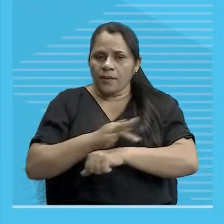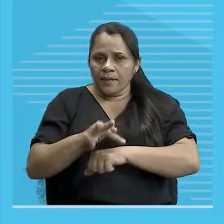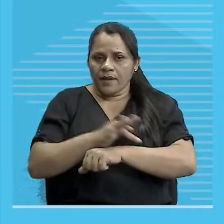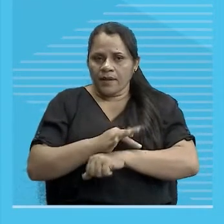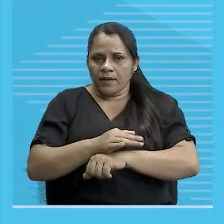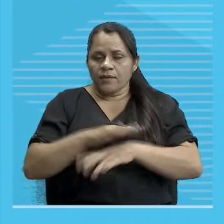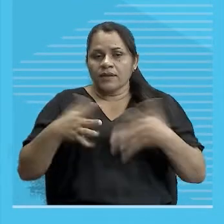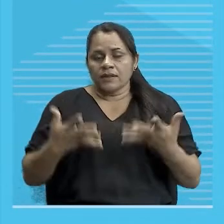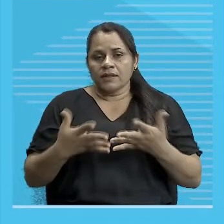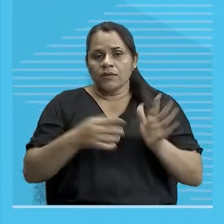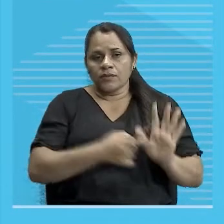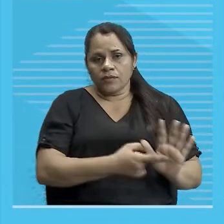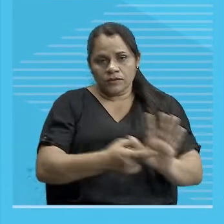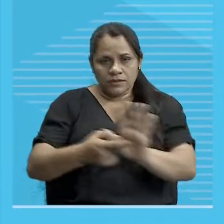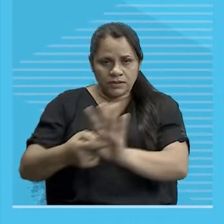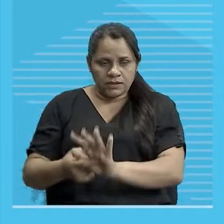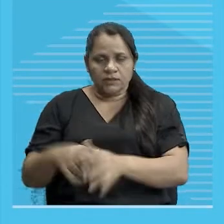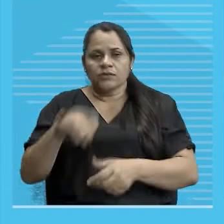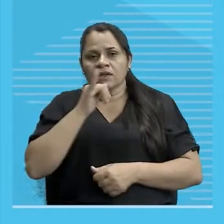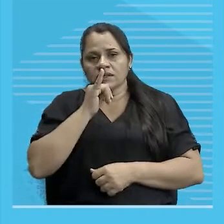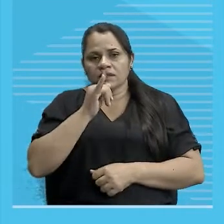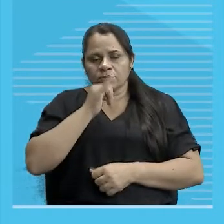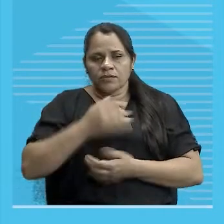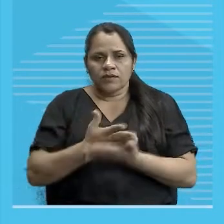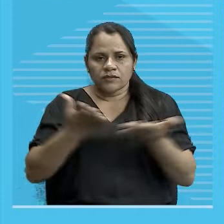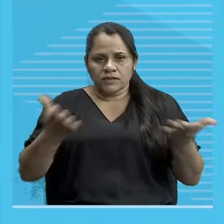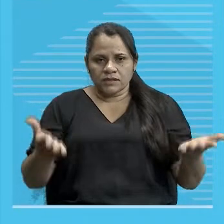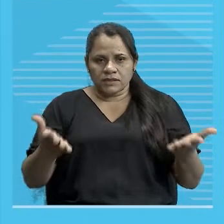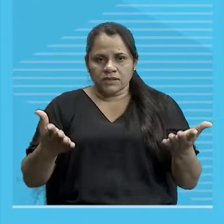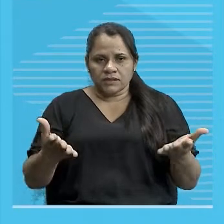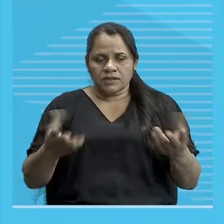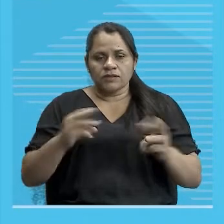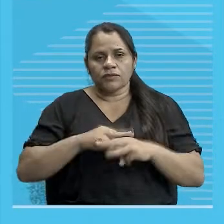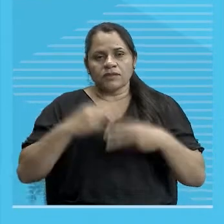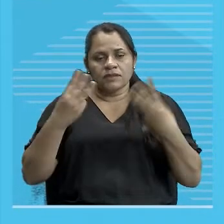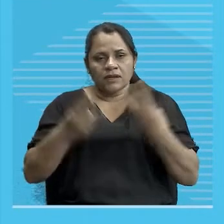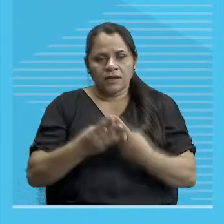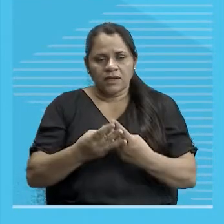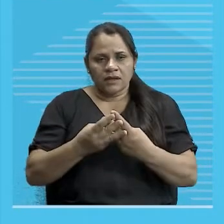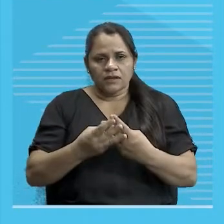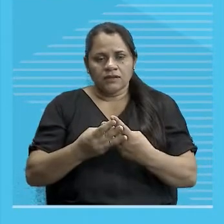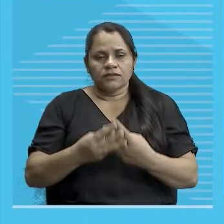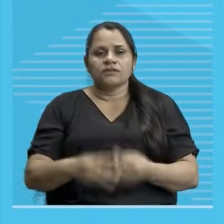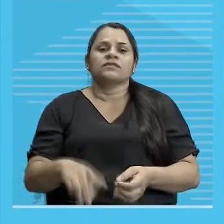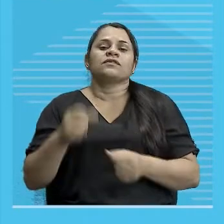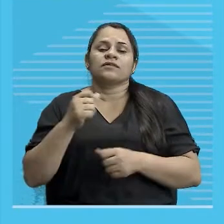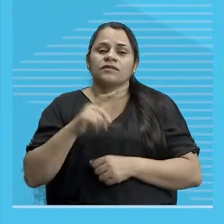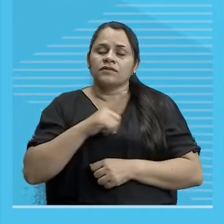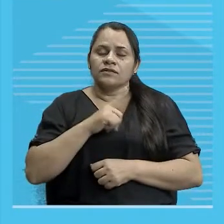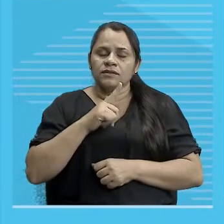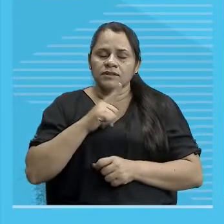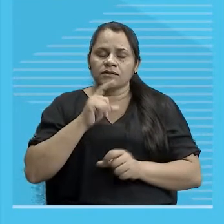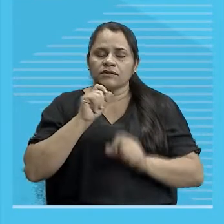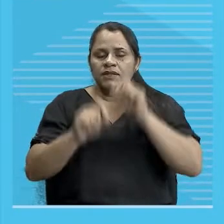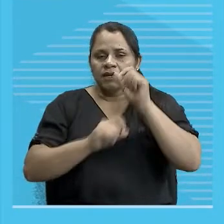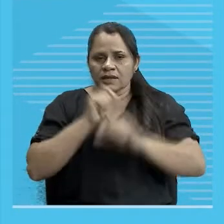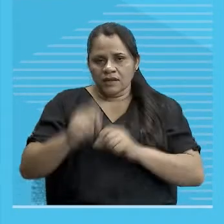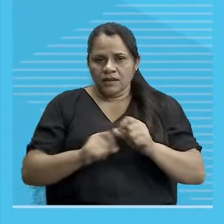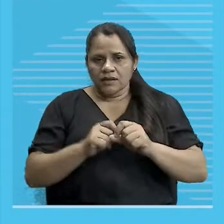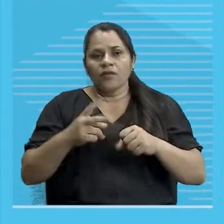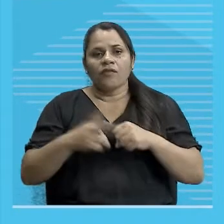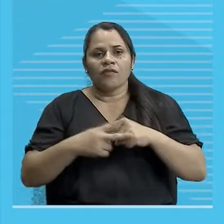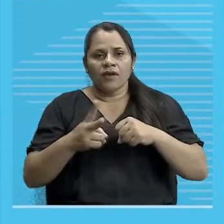no exemplo para vocês aqui, logo abaixo no slide, você tem o verbo foi. Então, a gente já vê que é um caso de